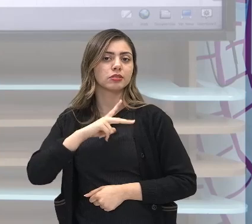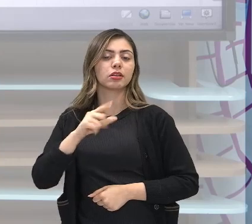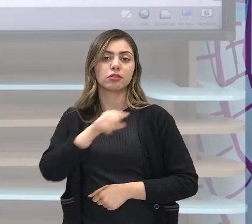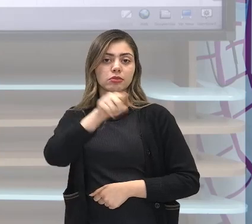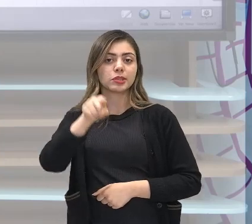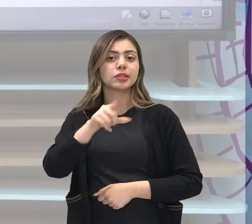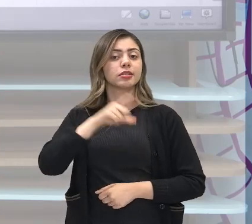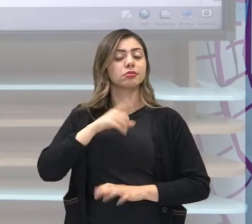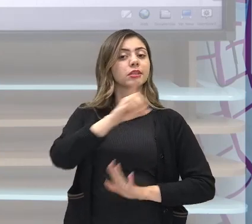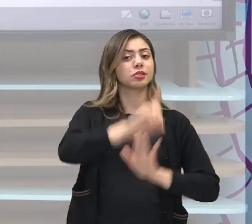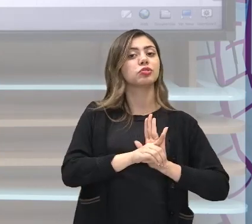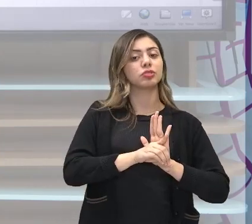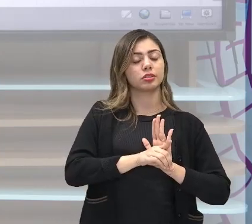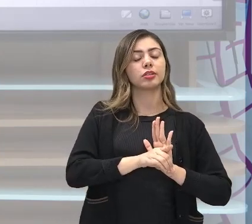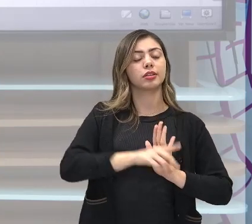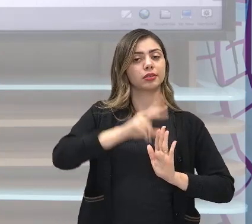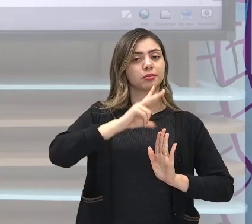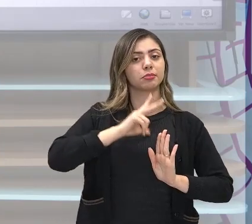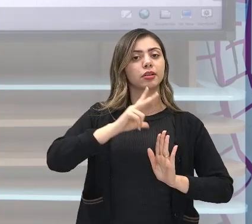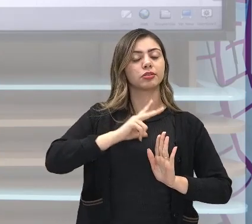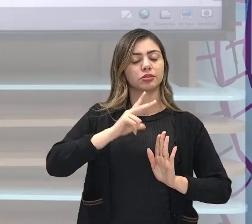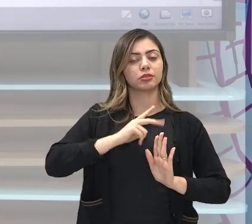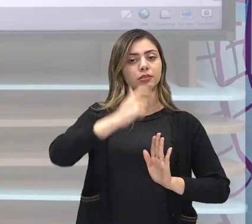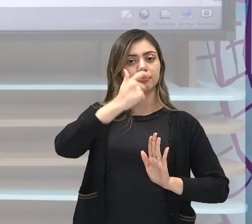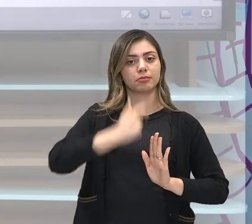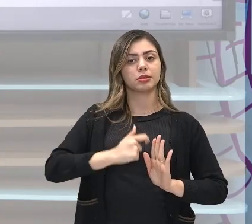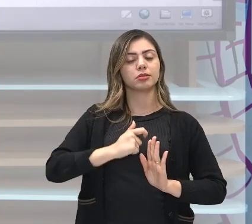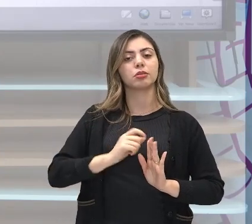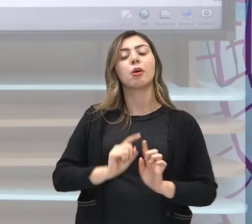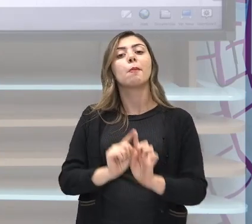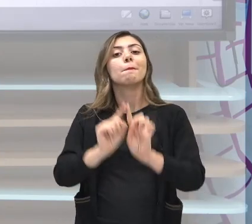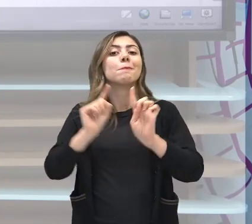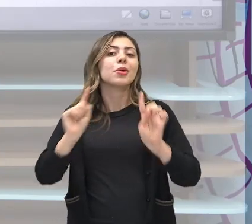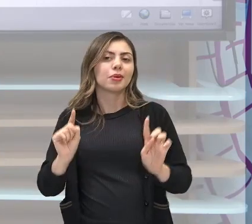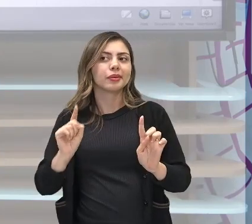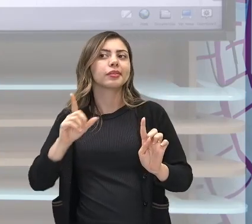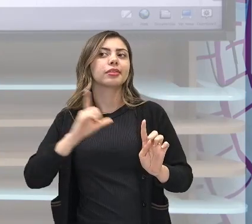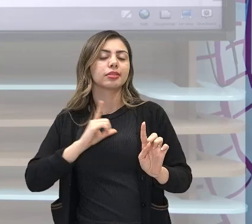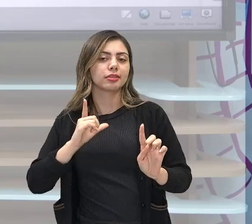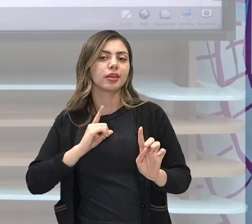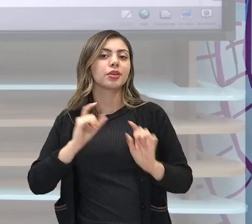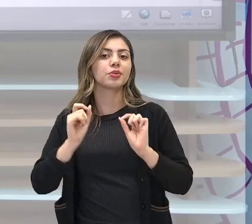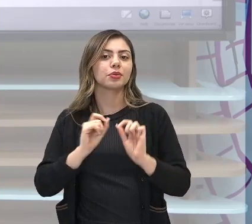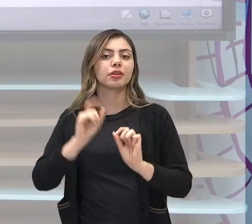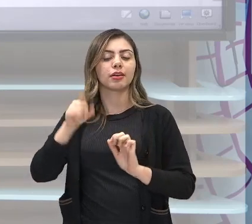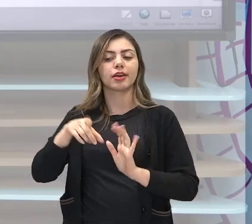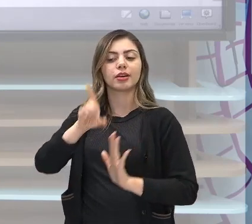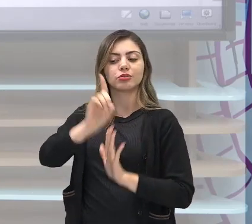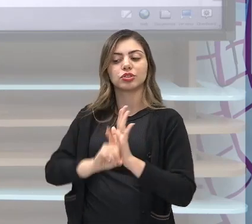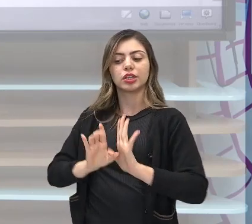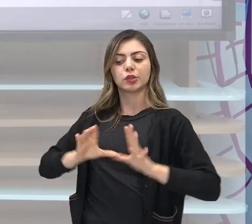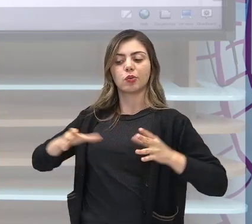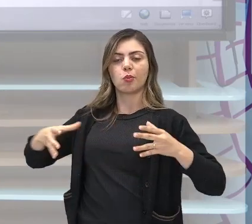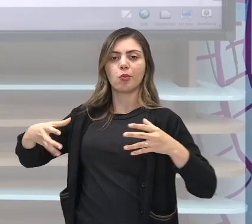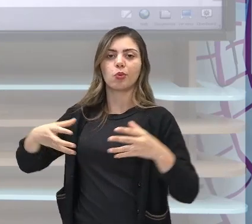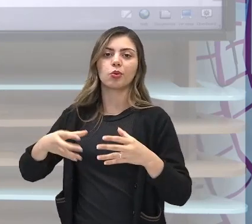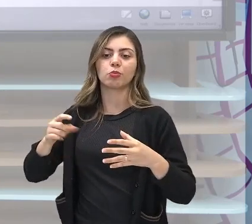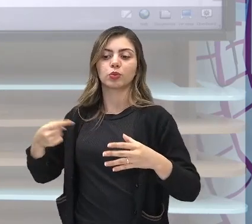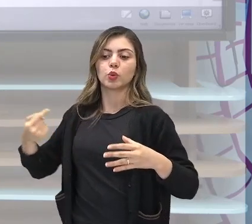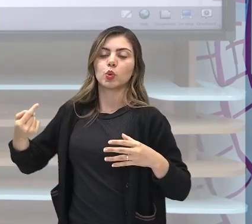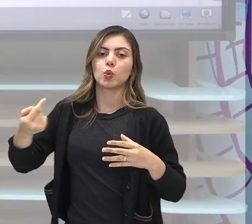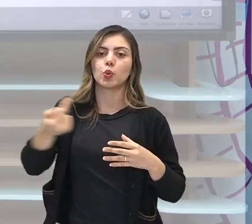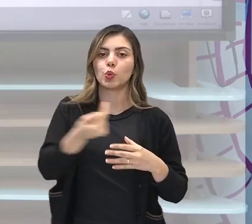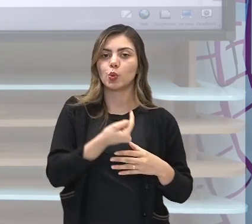tem os seus direitos individuais como pessoa, mas também a coletividade, nós